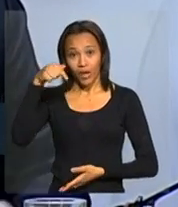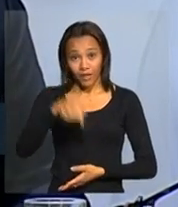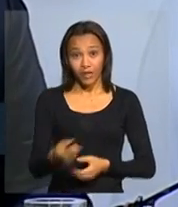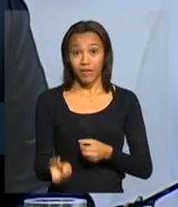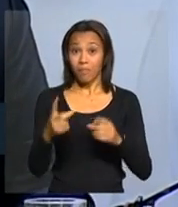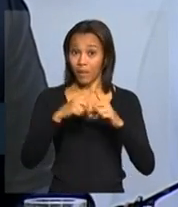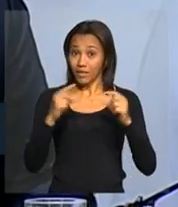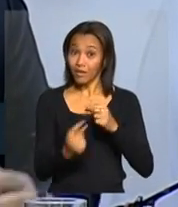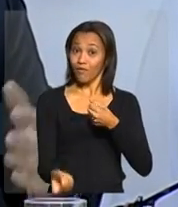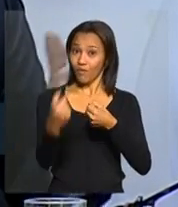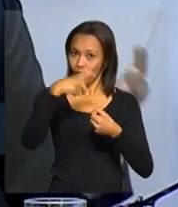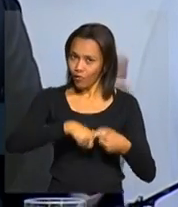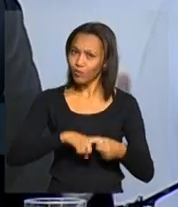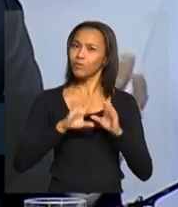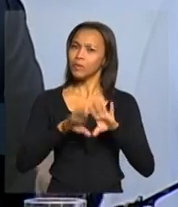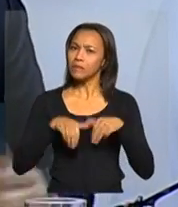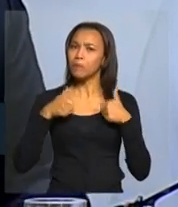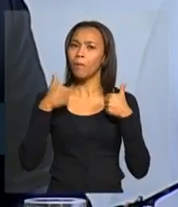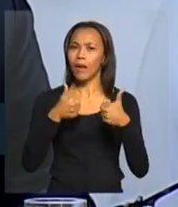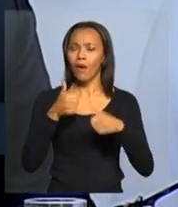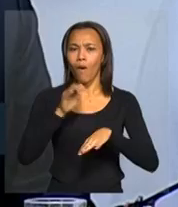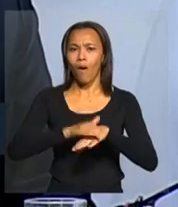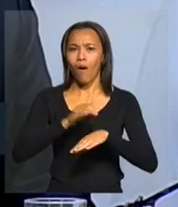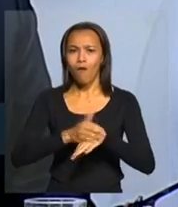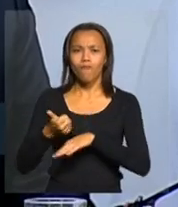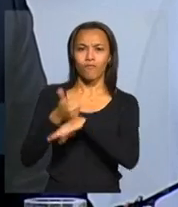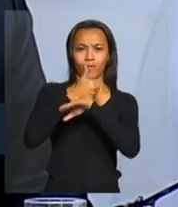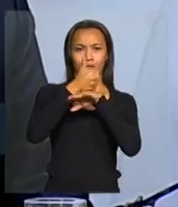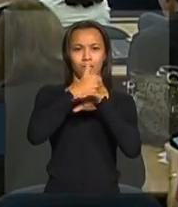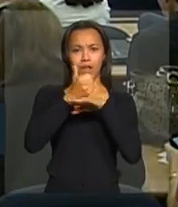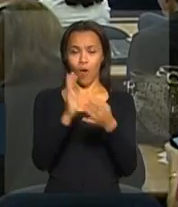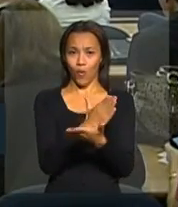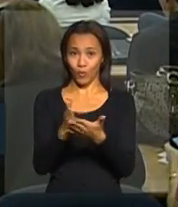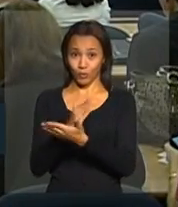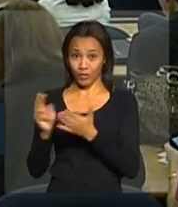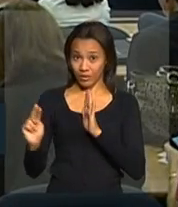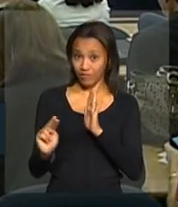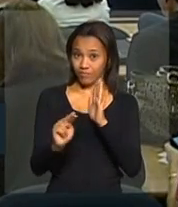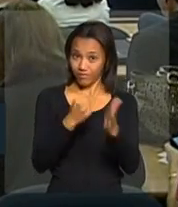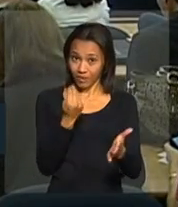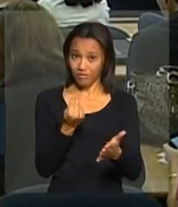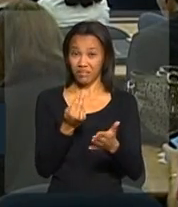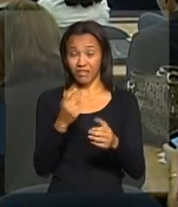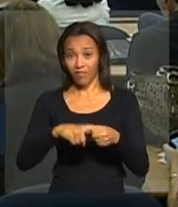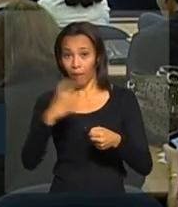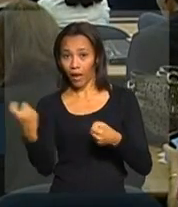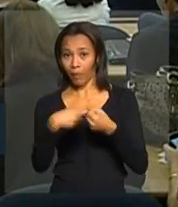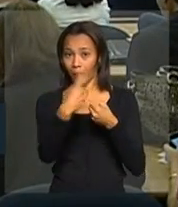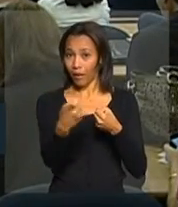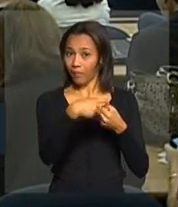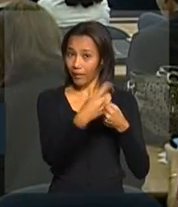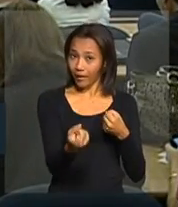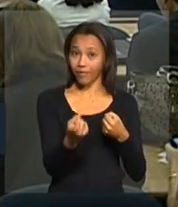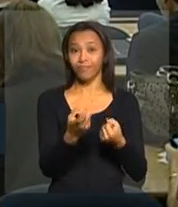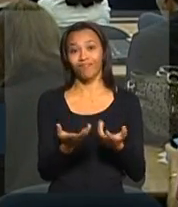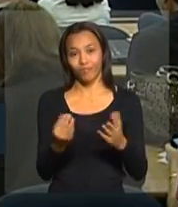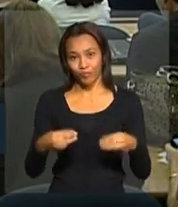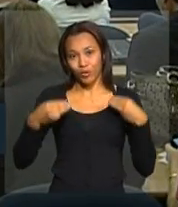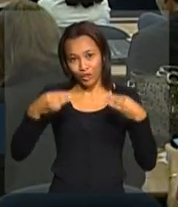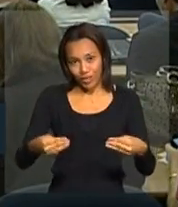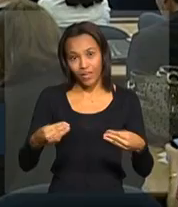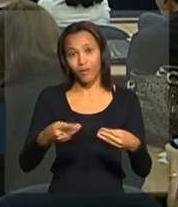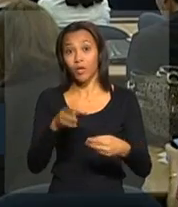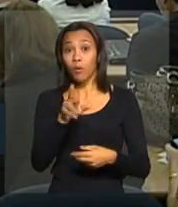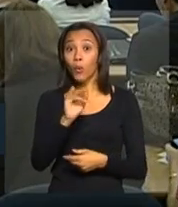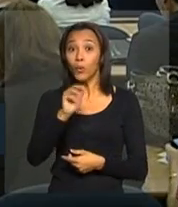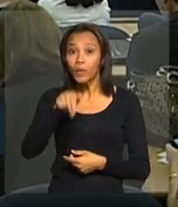a se destacar. Alguns serviços de transplante estavam descredenciados junto ao Ministério, como o rim e a